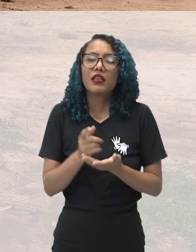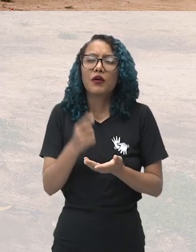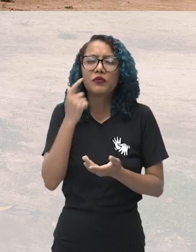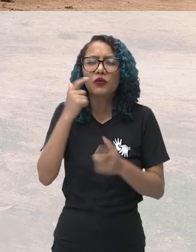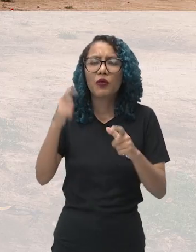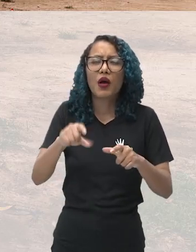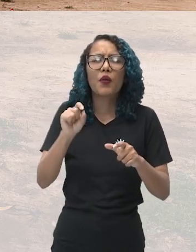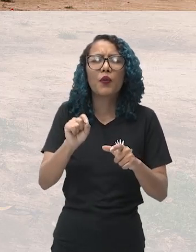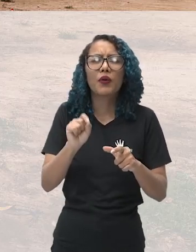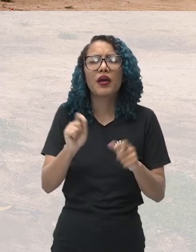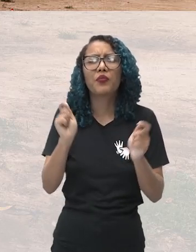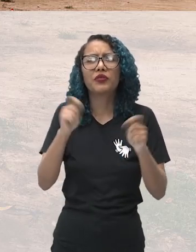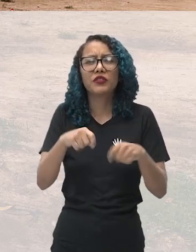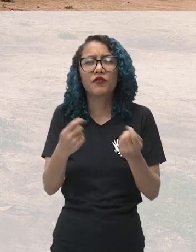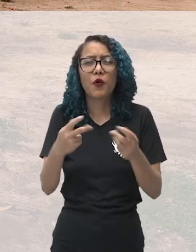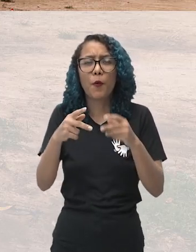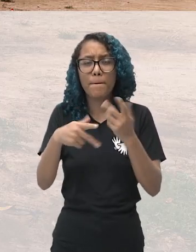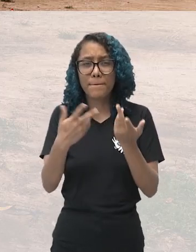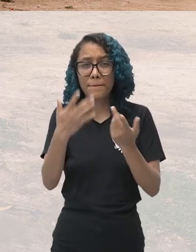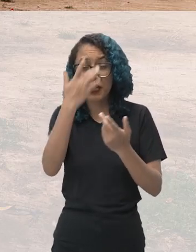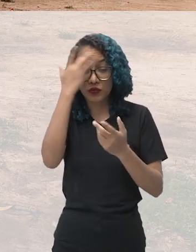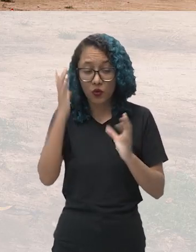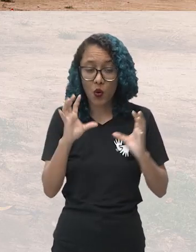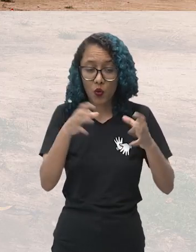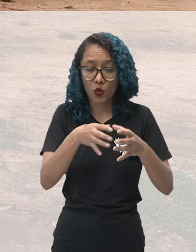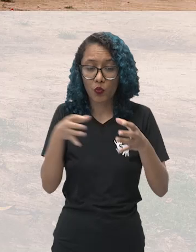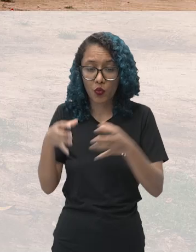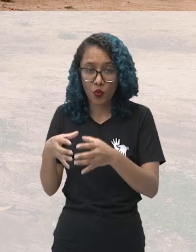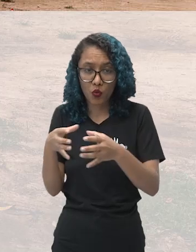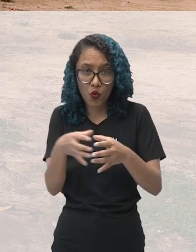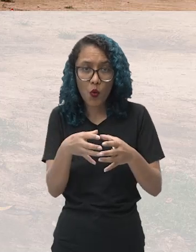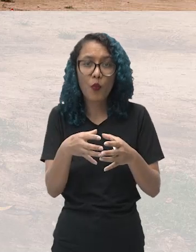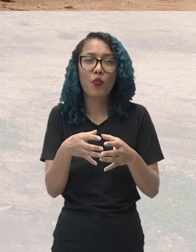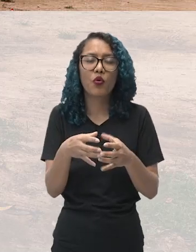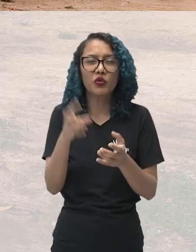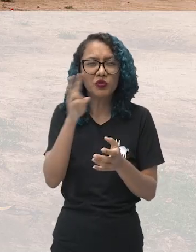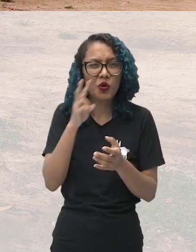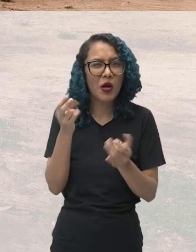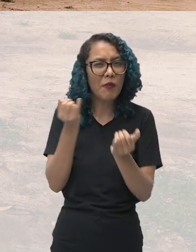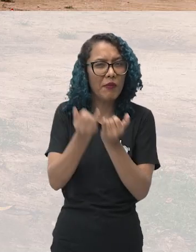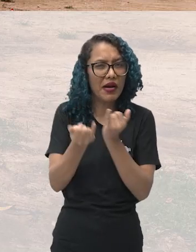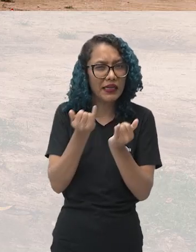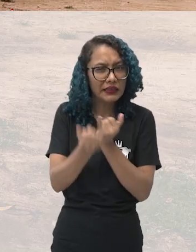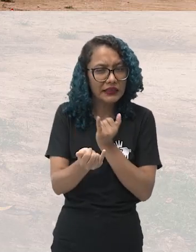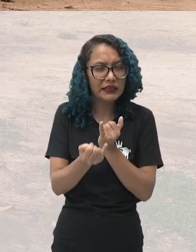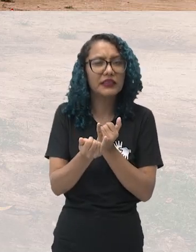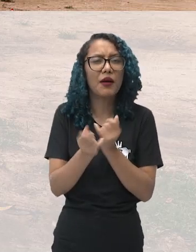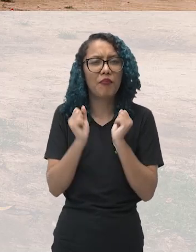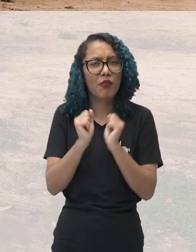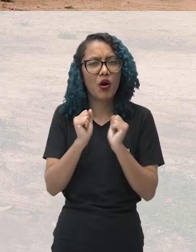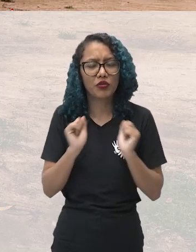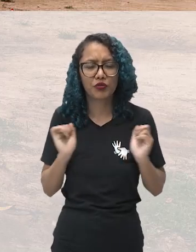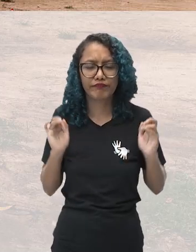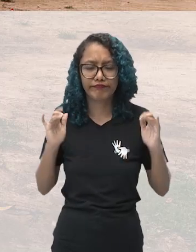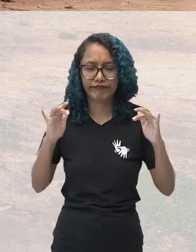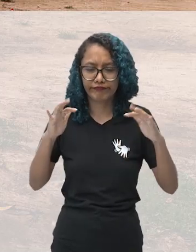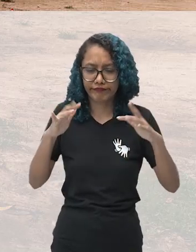étnicas parecidas, com histórias, né, muito características, possam se